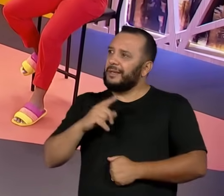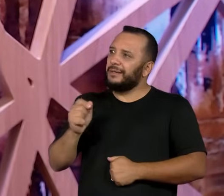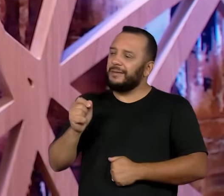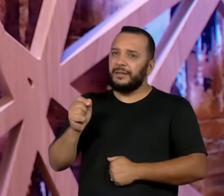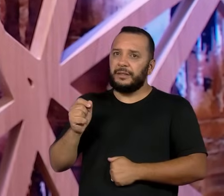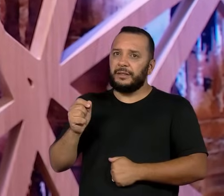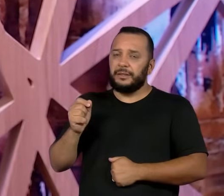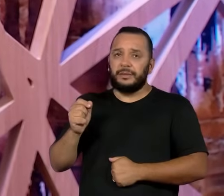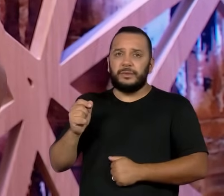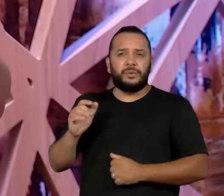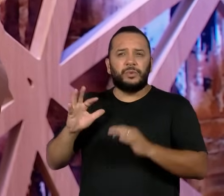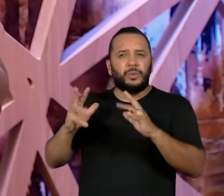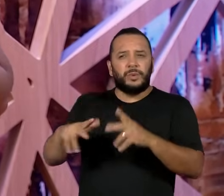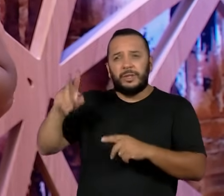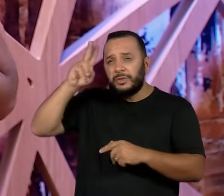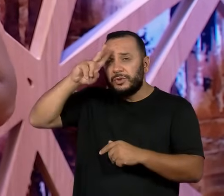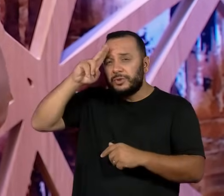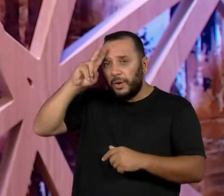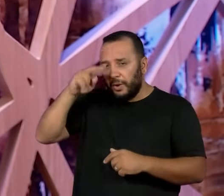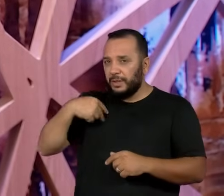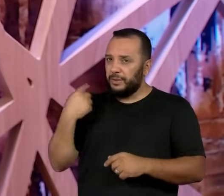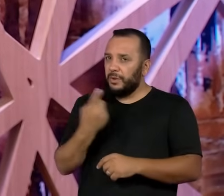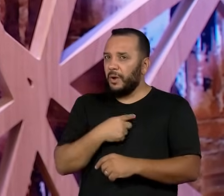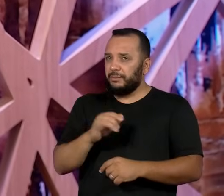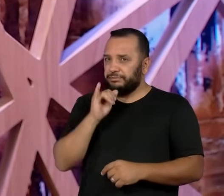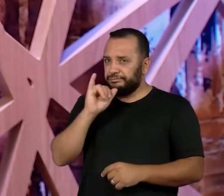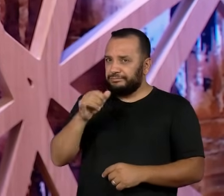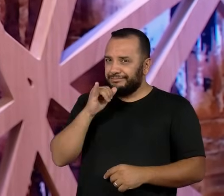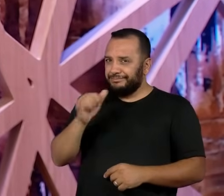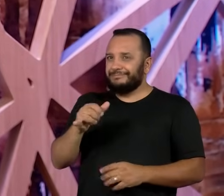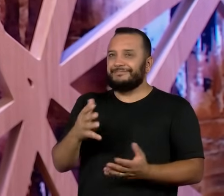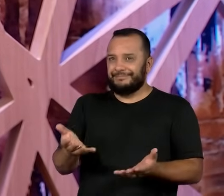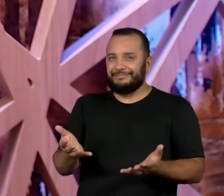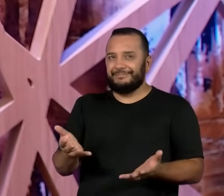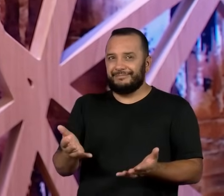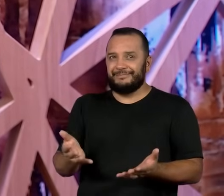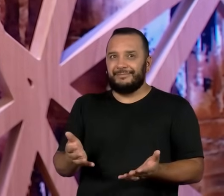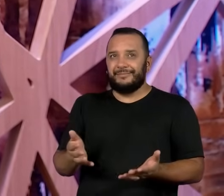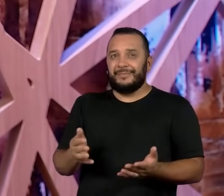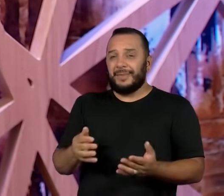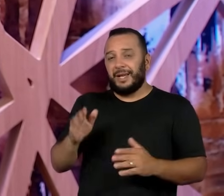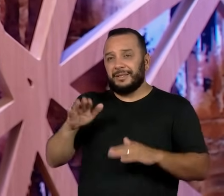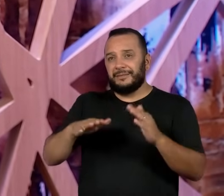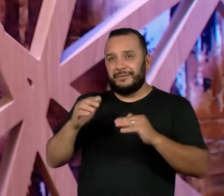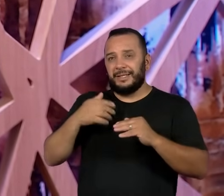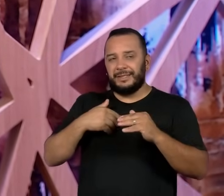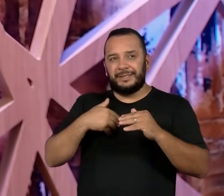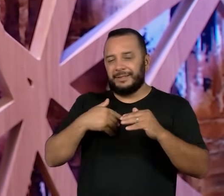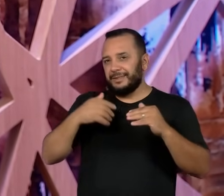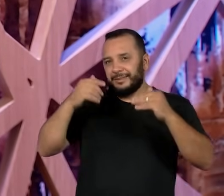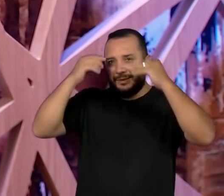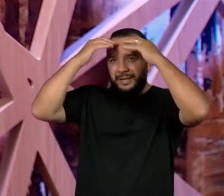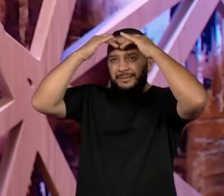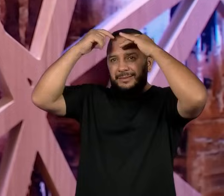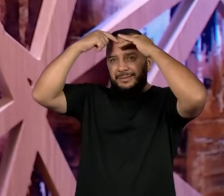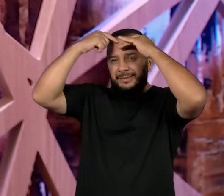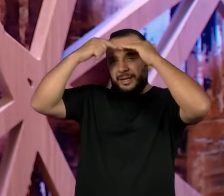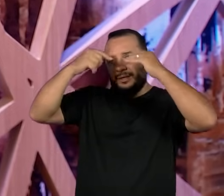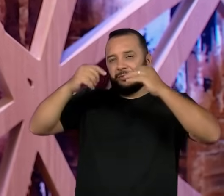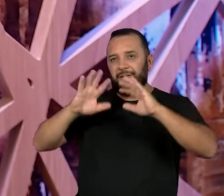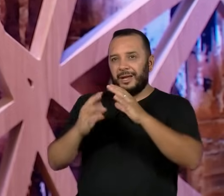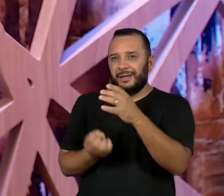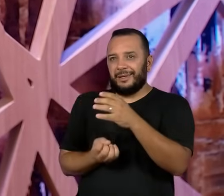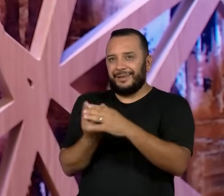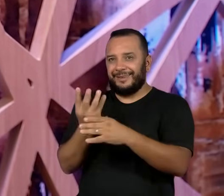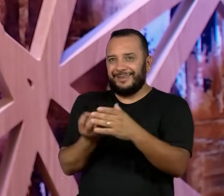toda essa história que a gente vem contando, e a gente pega essa coisa que é intangível e transforma ela ali, quando a gente coloca